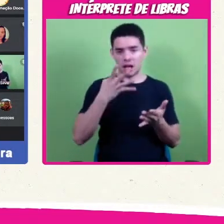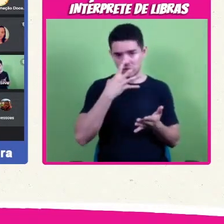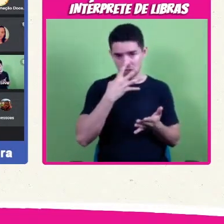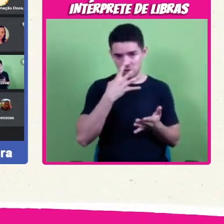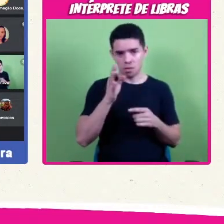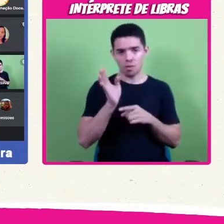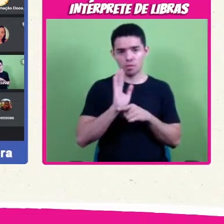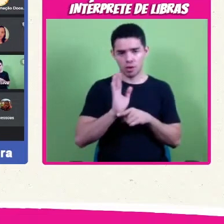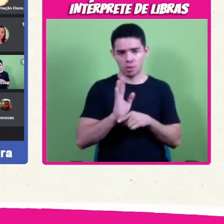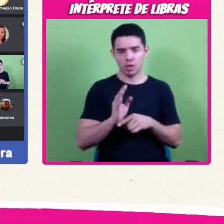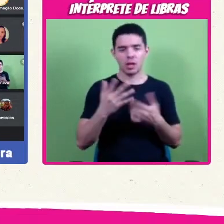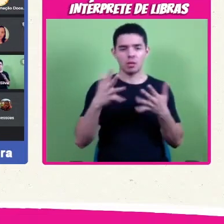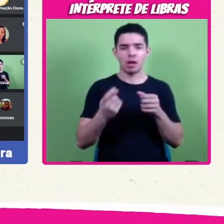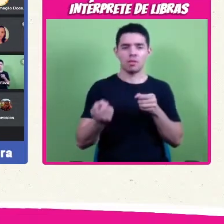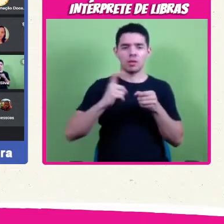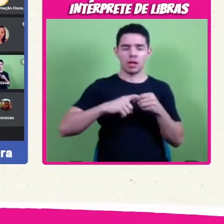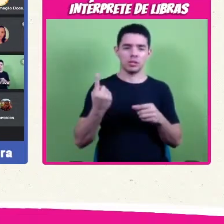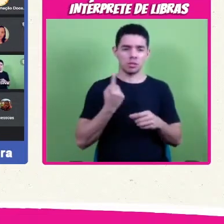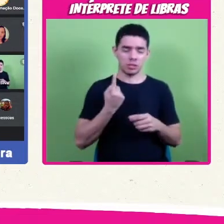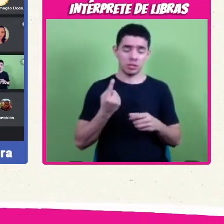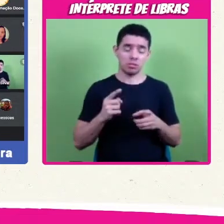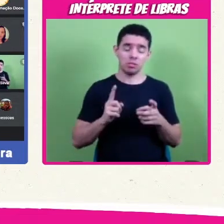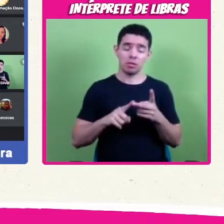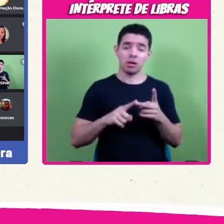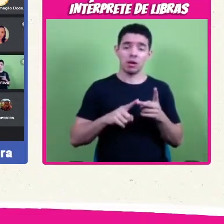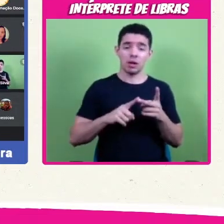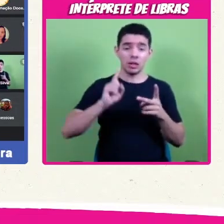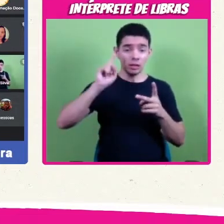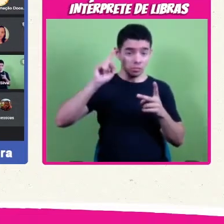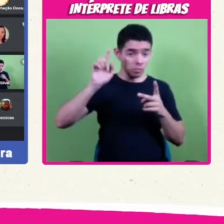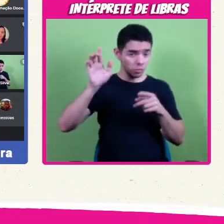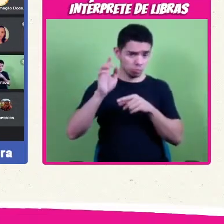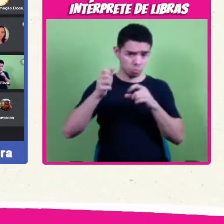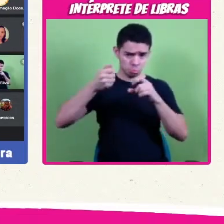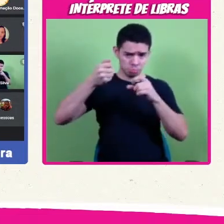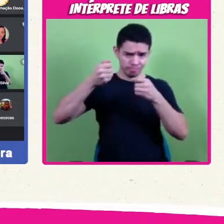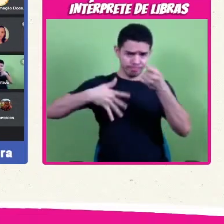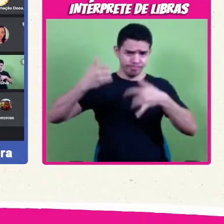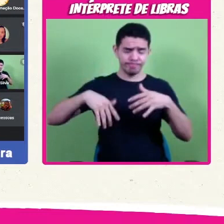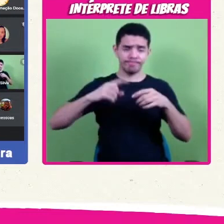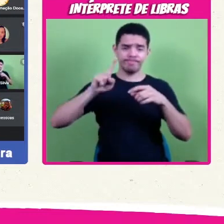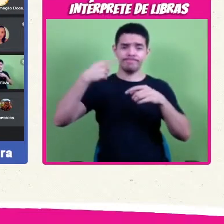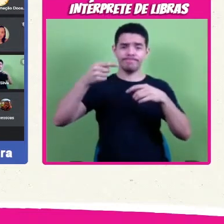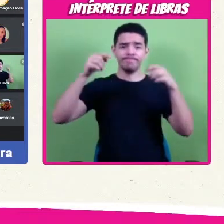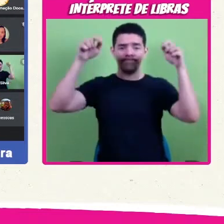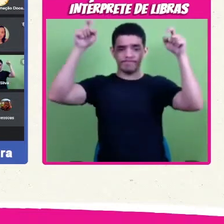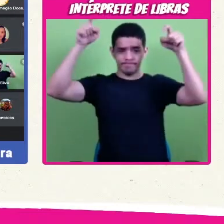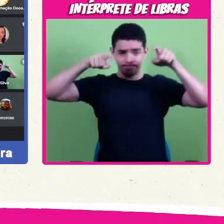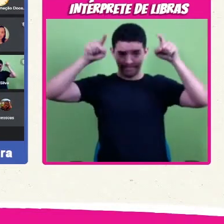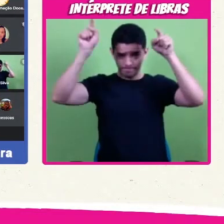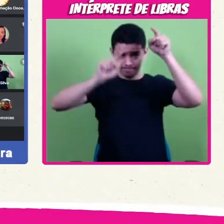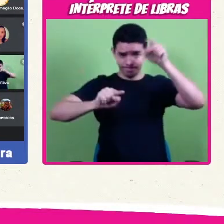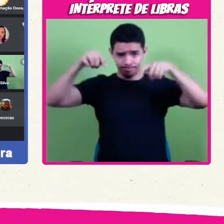o primeiro, né, Depois da Tempestade, eu não tinha assistido ainda, achei incrível. E algumas frases que me marcaram,